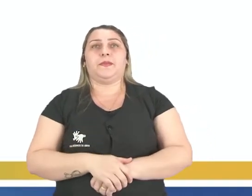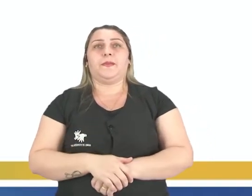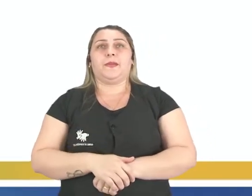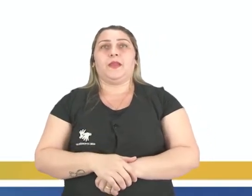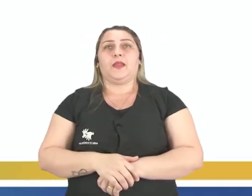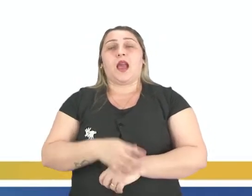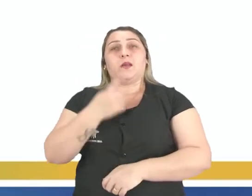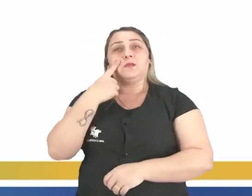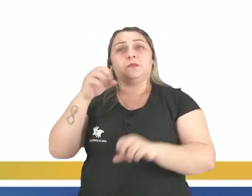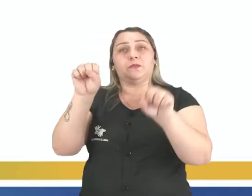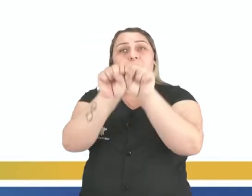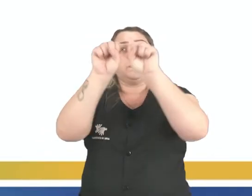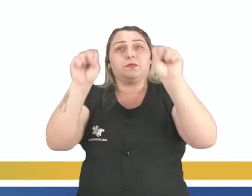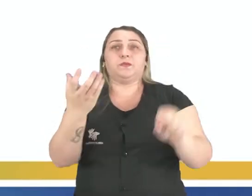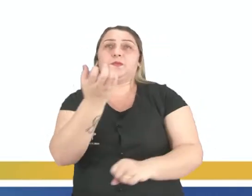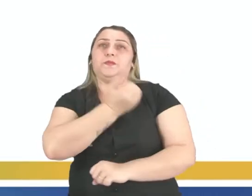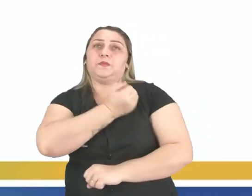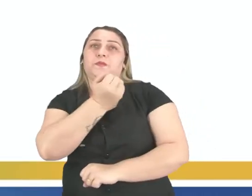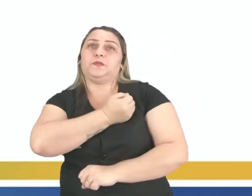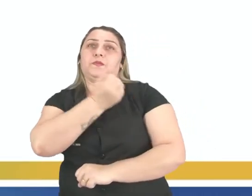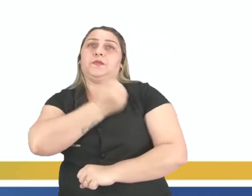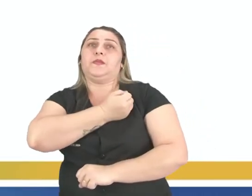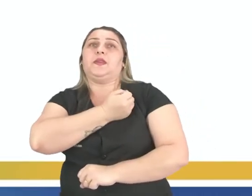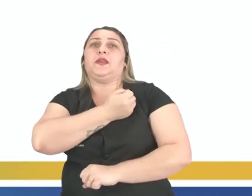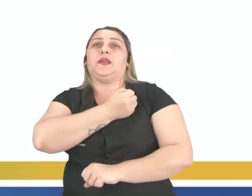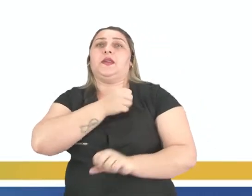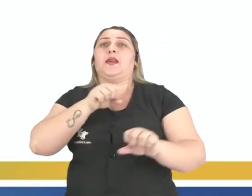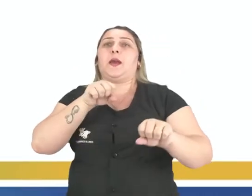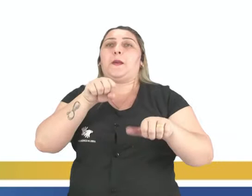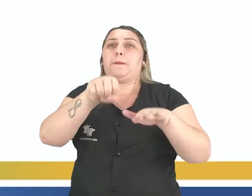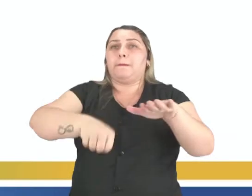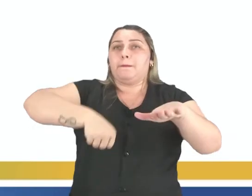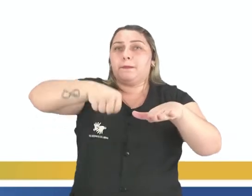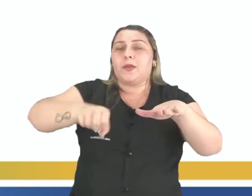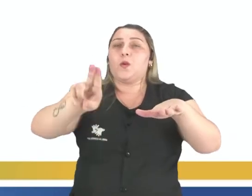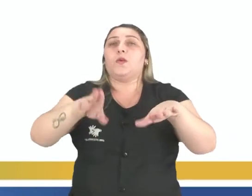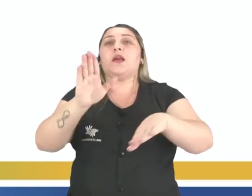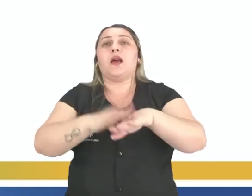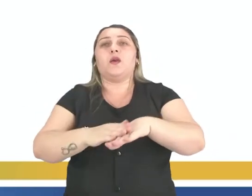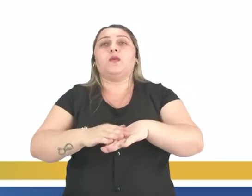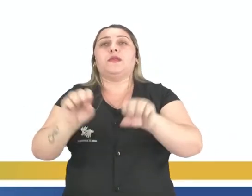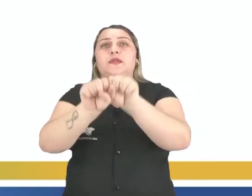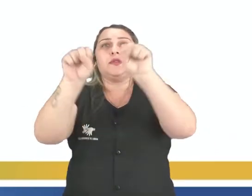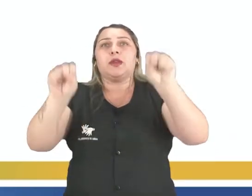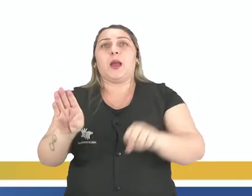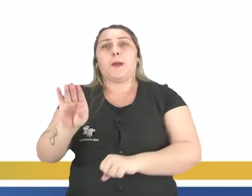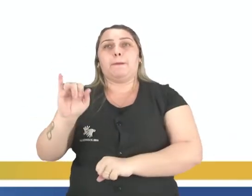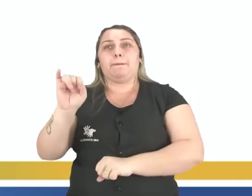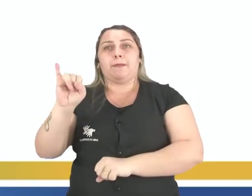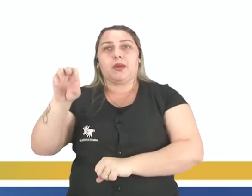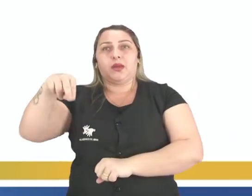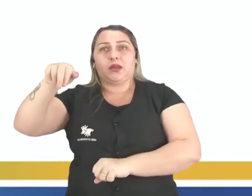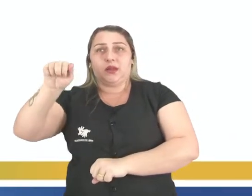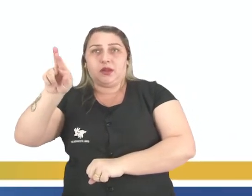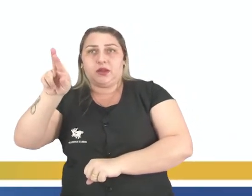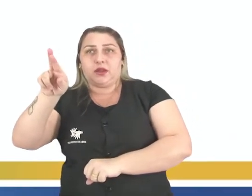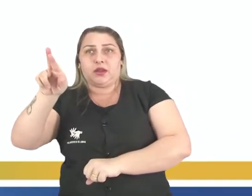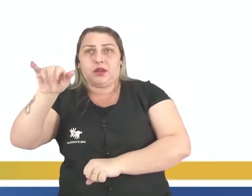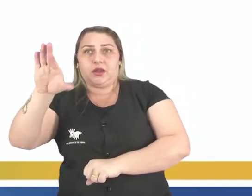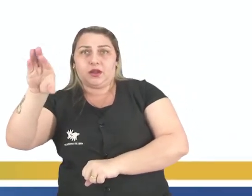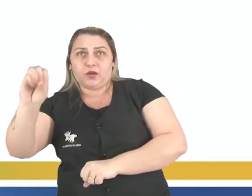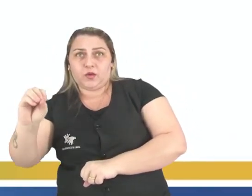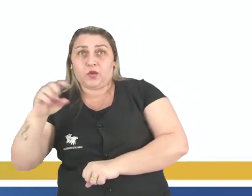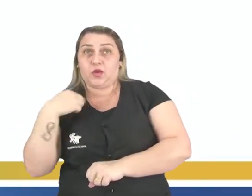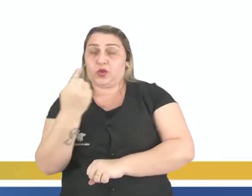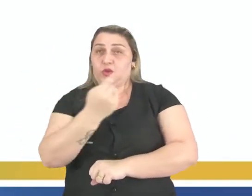E o sistema de numeração que a máquina usa é o sistema binário. A informática trabalha em cima do sistema